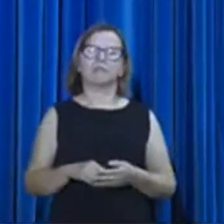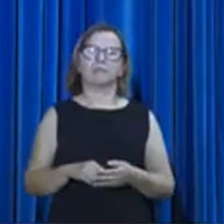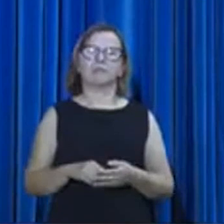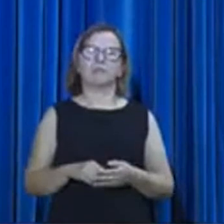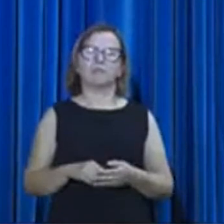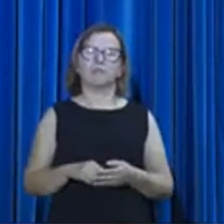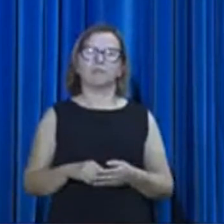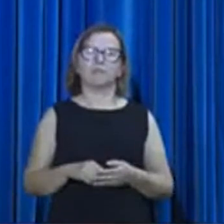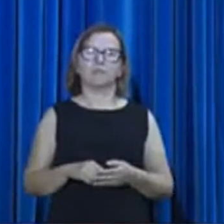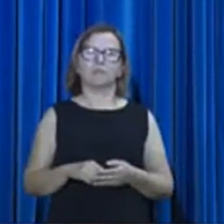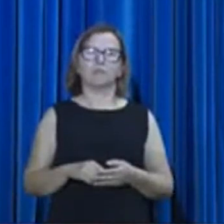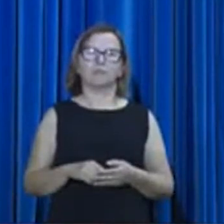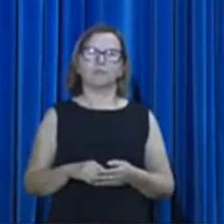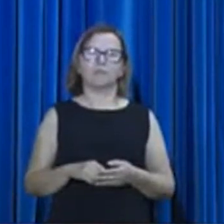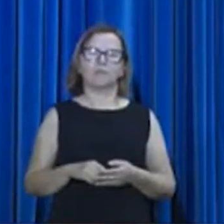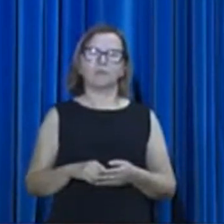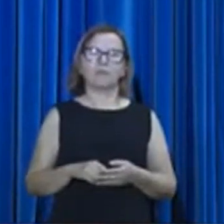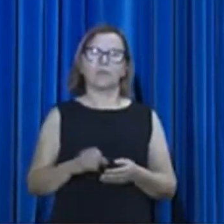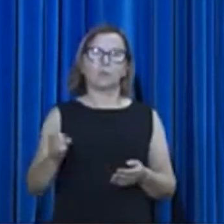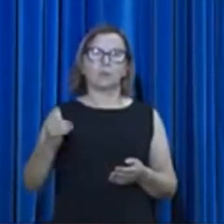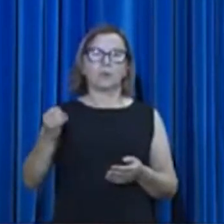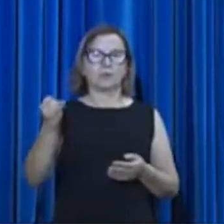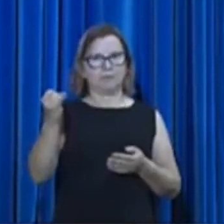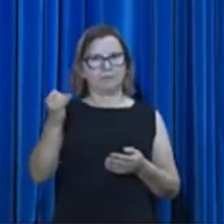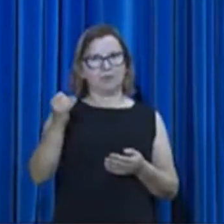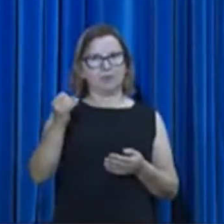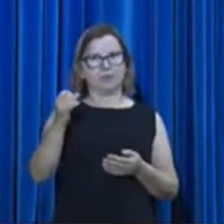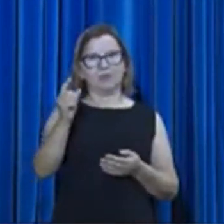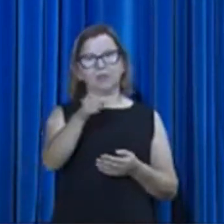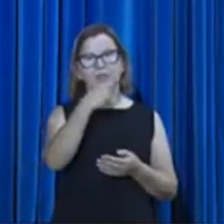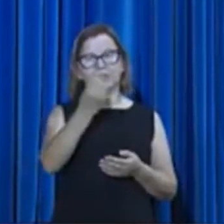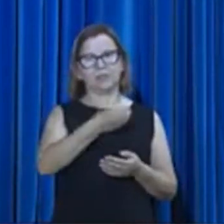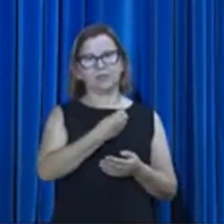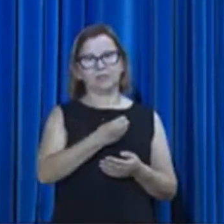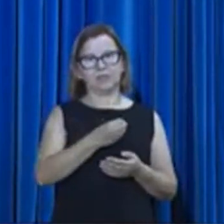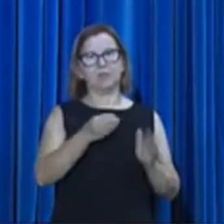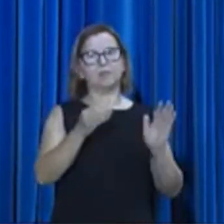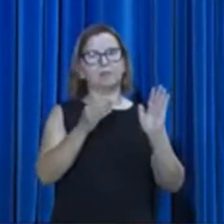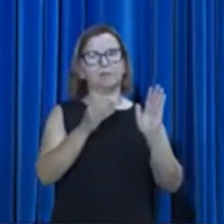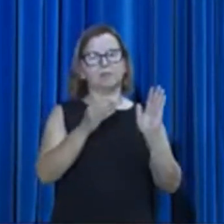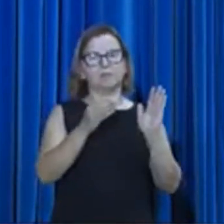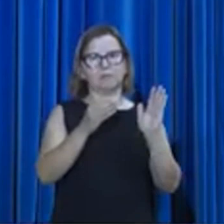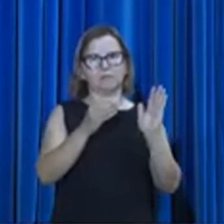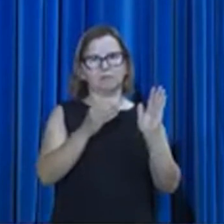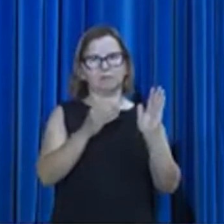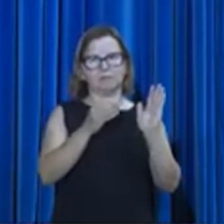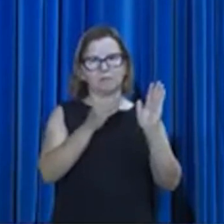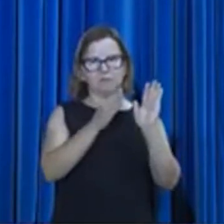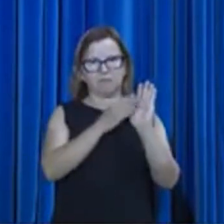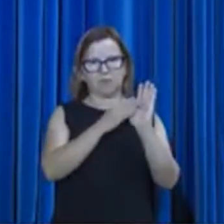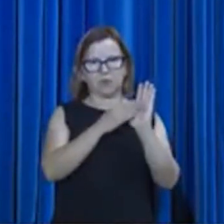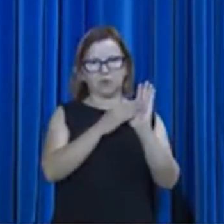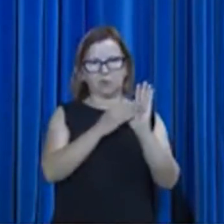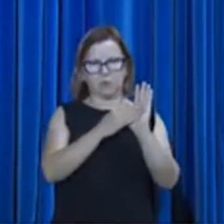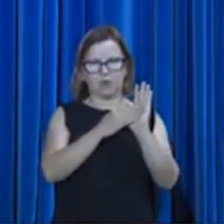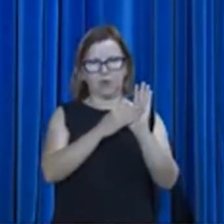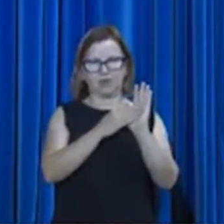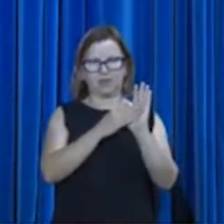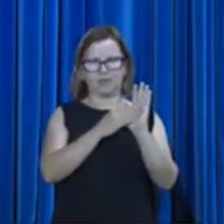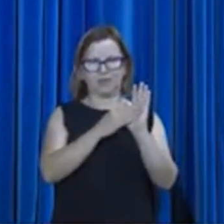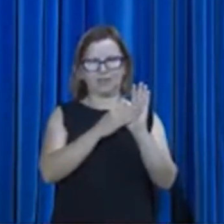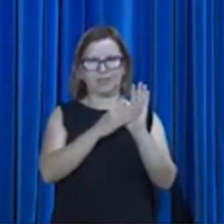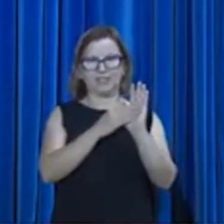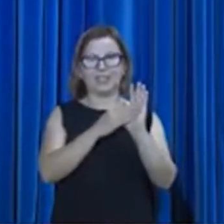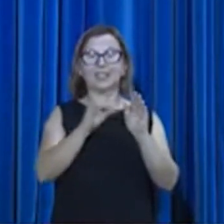ponto focal de nossas vidas deve estar no propósito supremo para o qual eu e você fomos